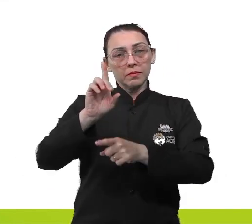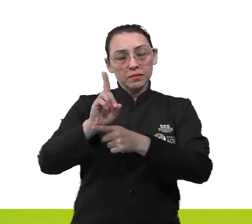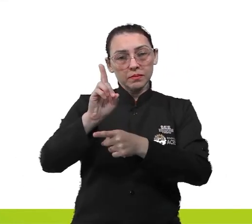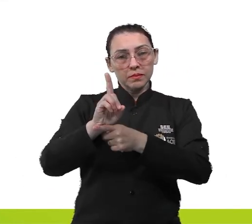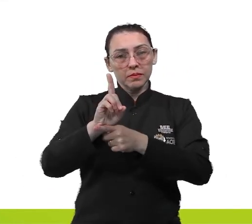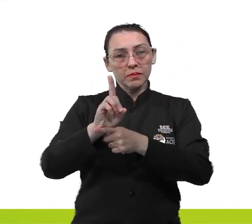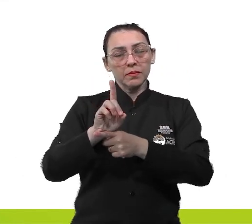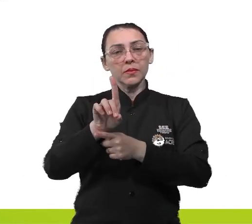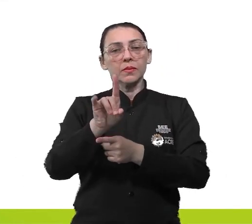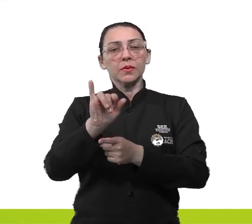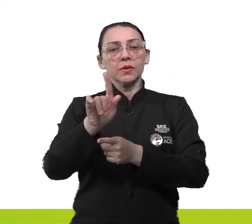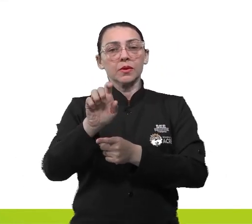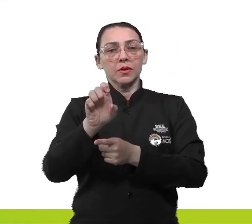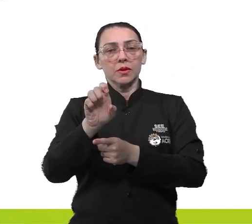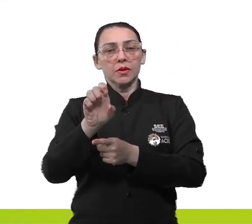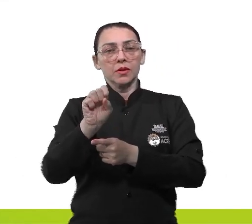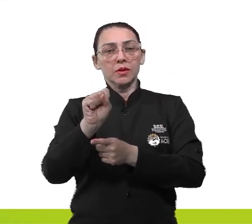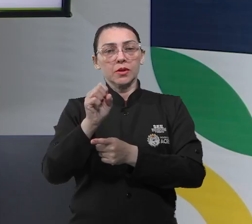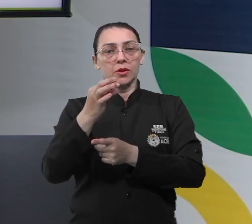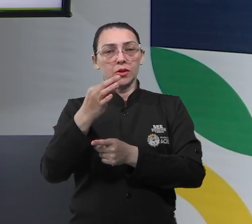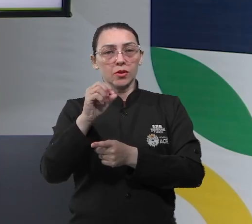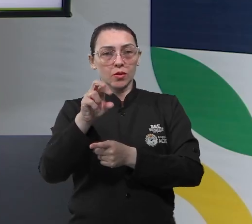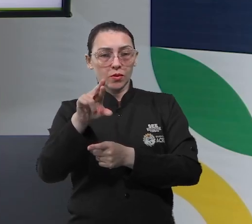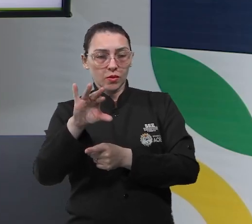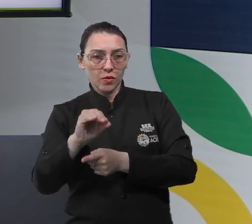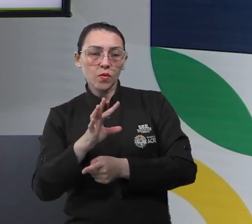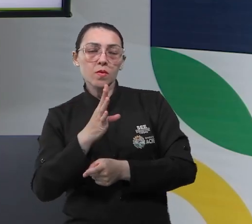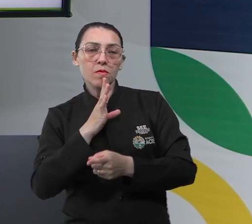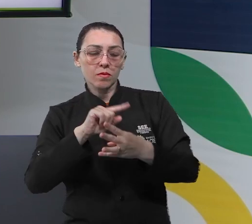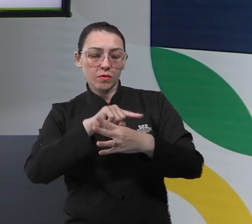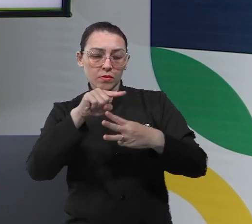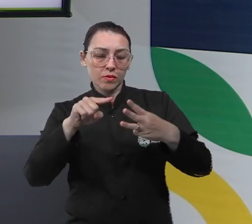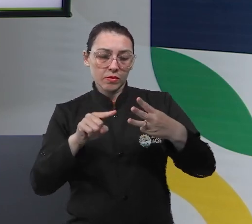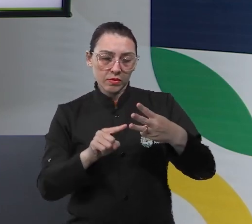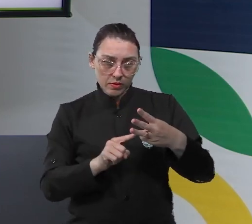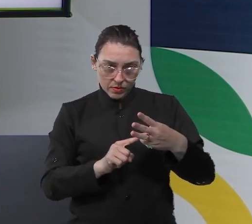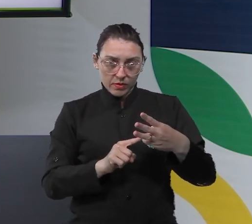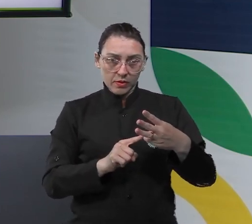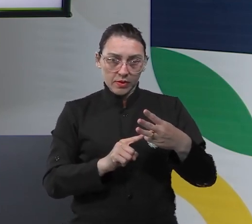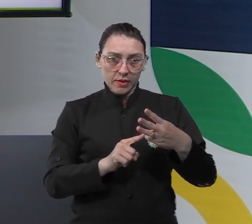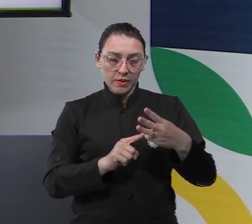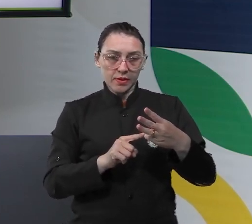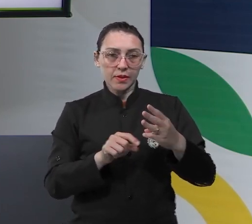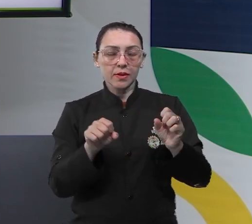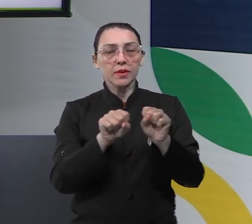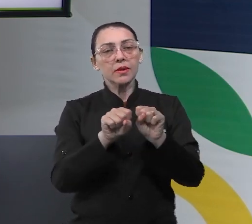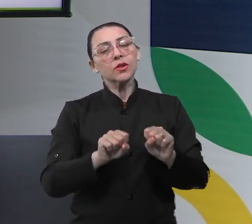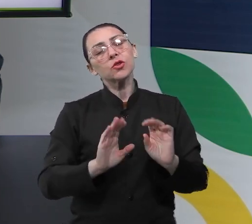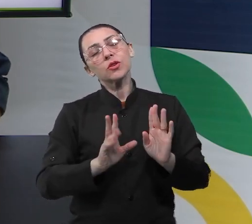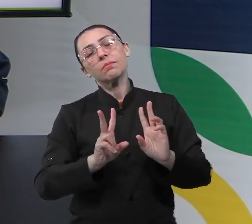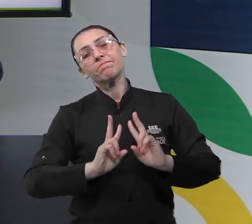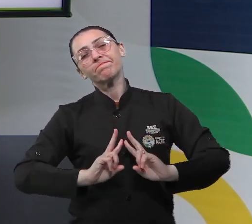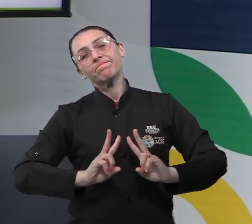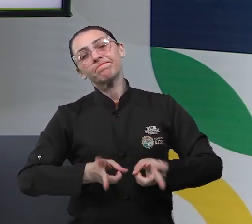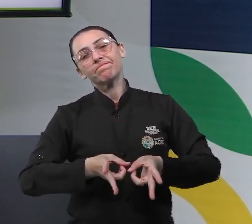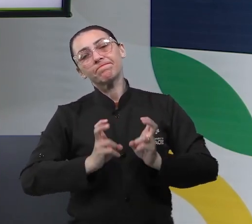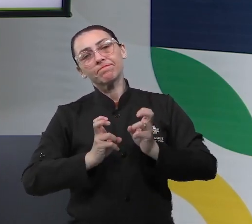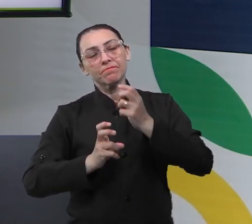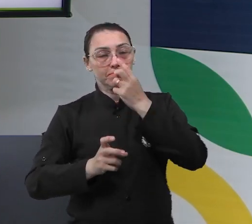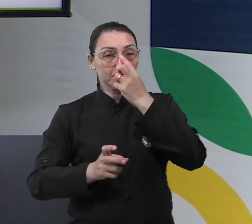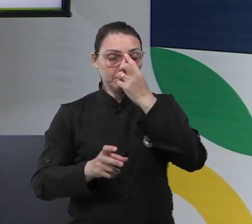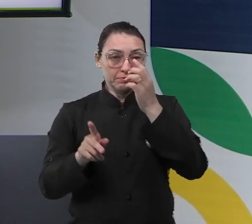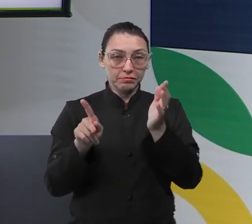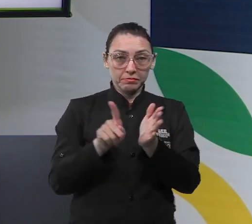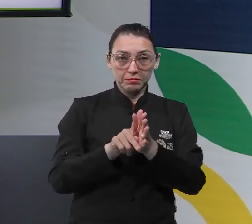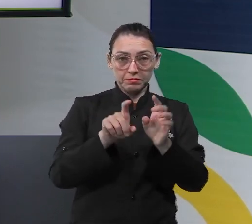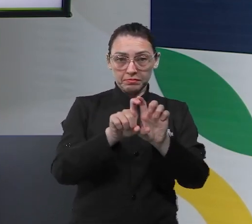alternativa D é o digestório. Pessoal, conhecendo aí todos esses sistemas, a gente já o